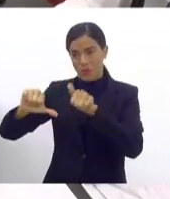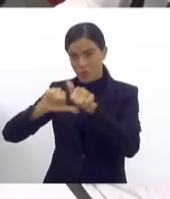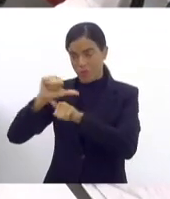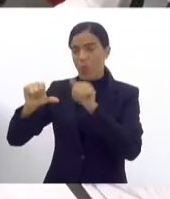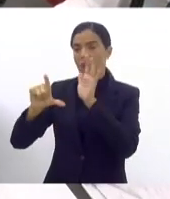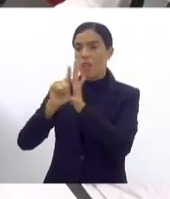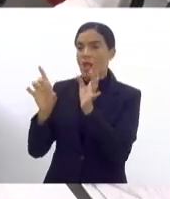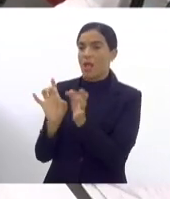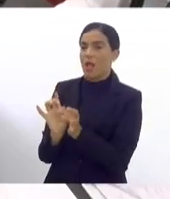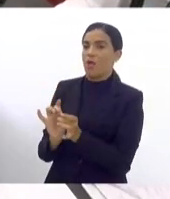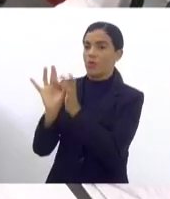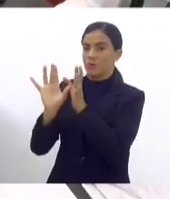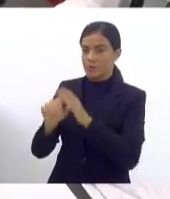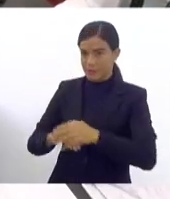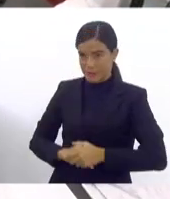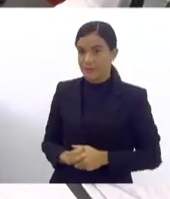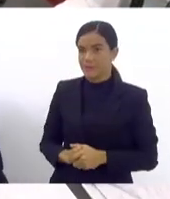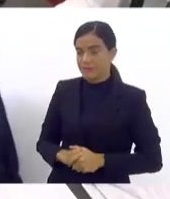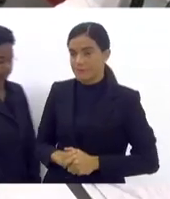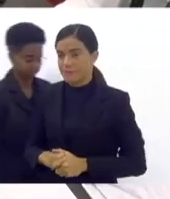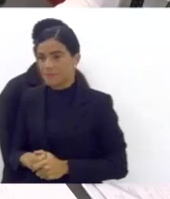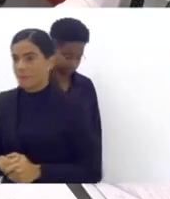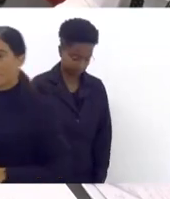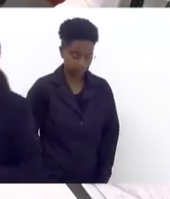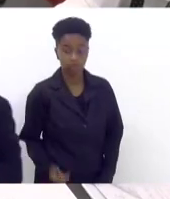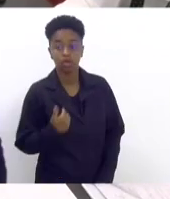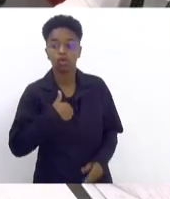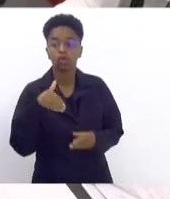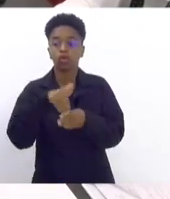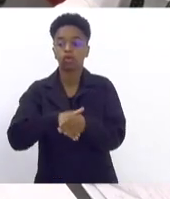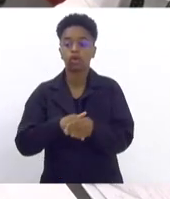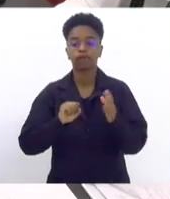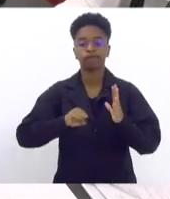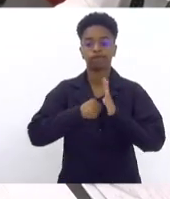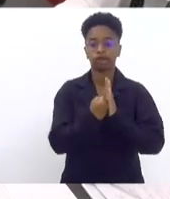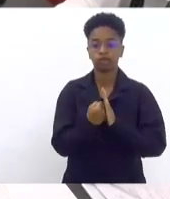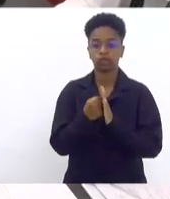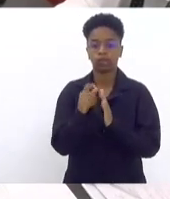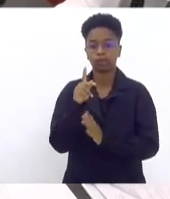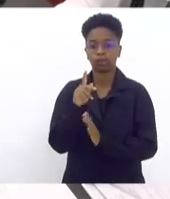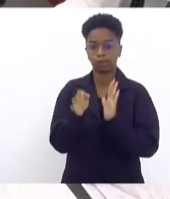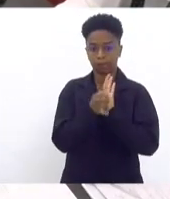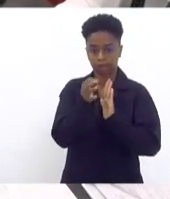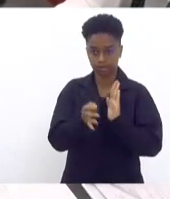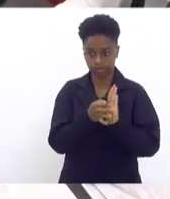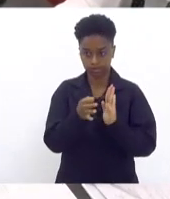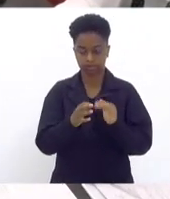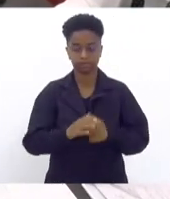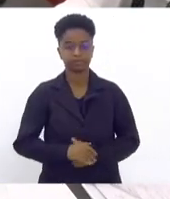Então, vou colocar em votação dois pareceres. O parecer